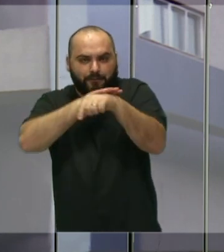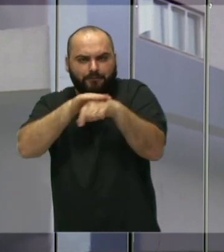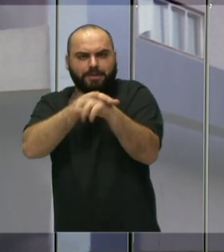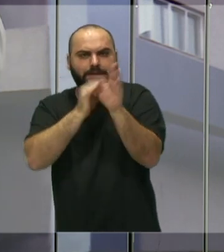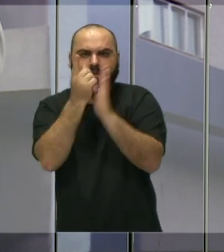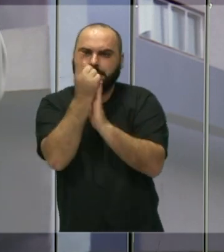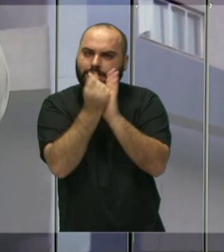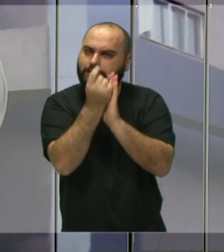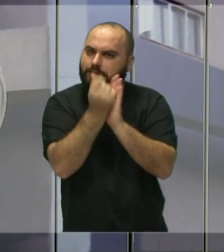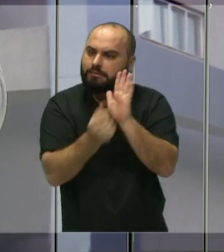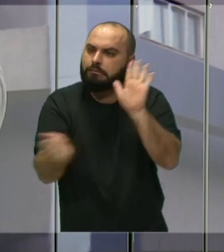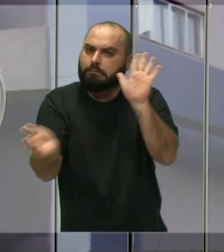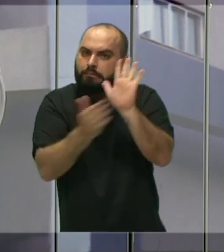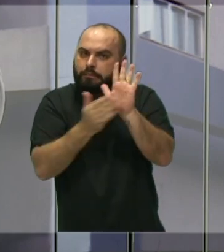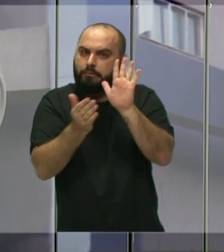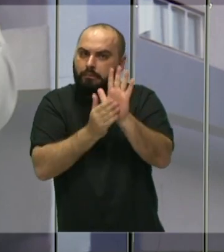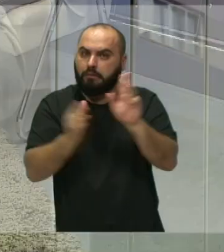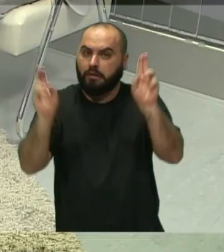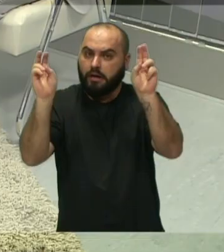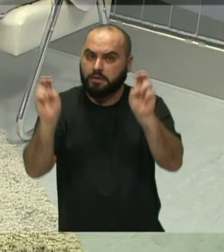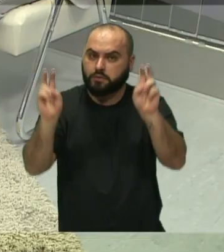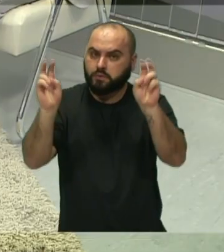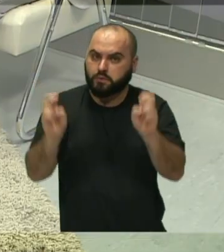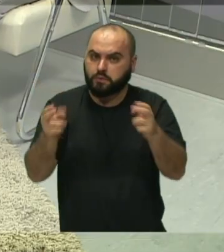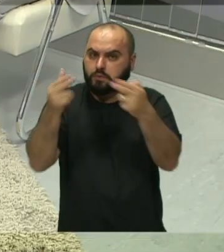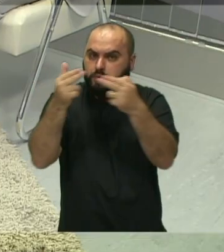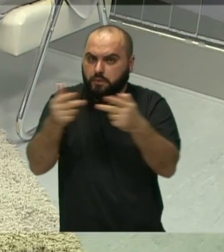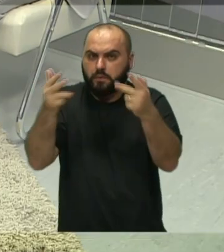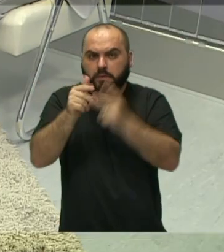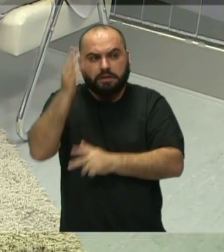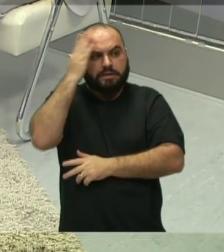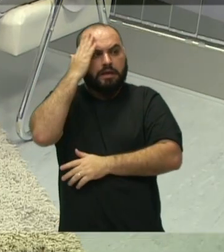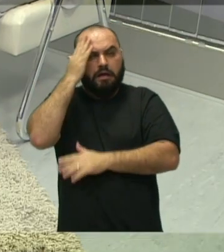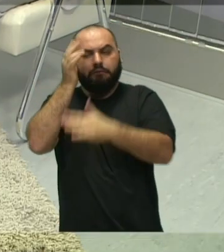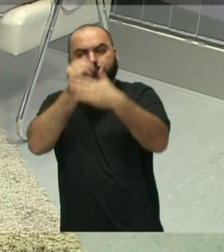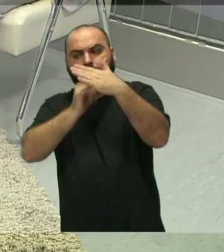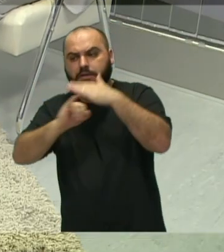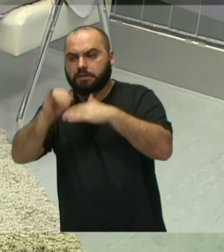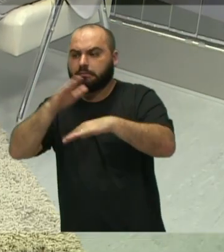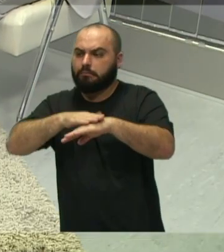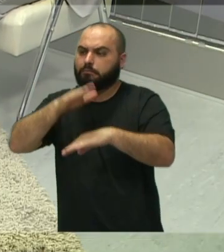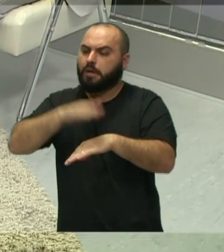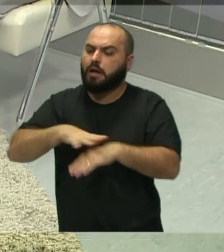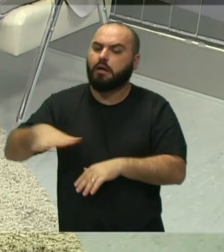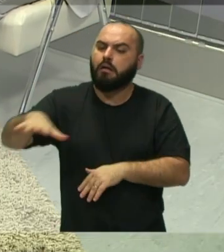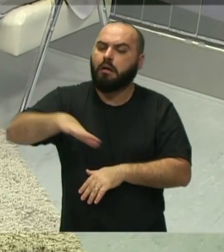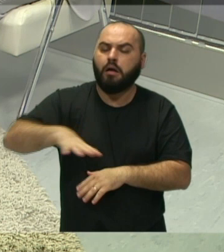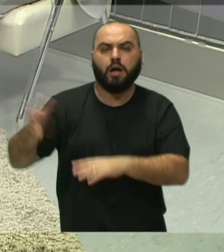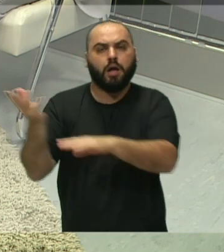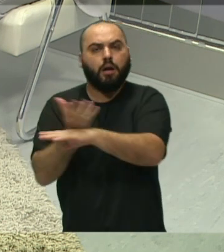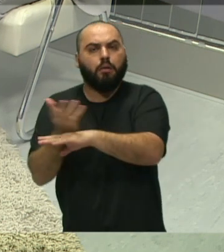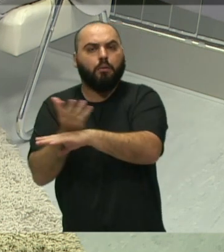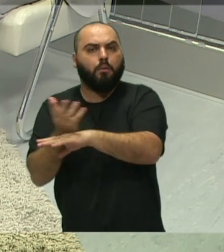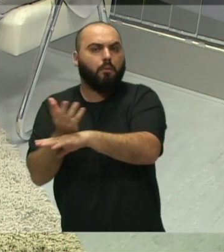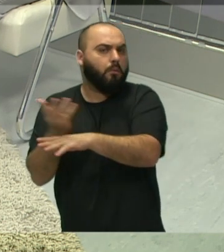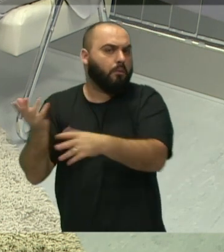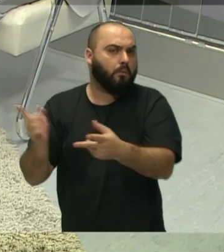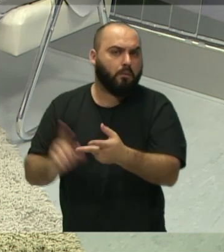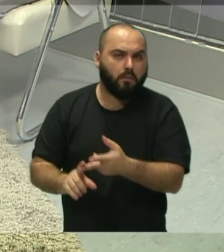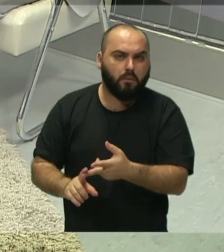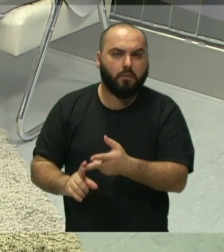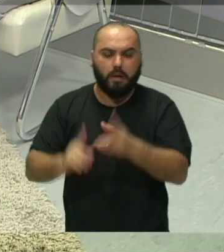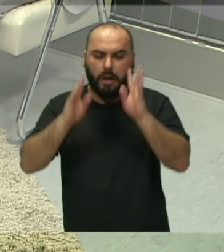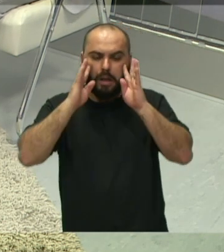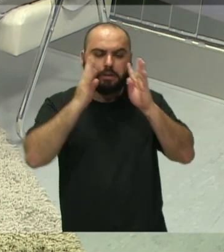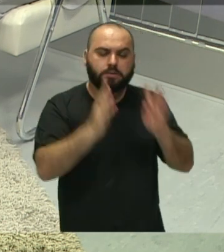de propor algo, de propor que seja investido um pouco mais na área rural, de propor que se dê uma atenção melhor ao